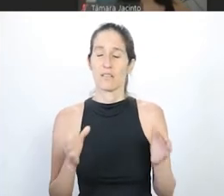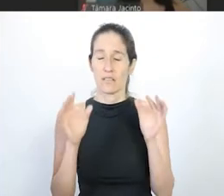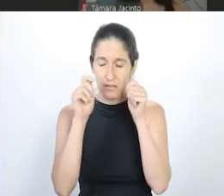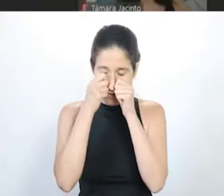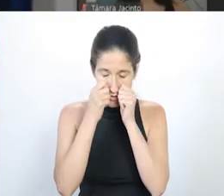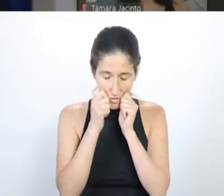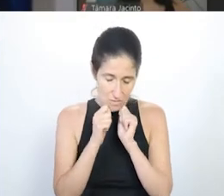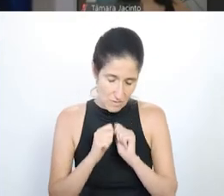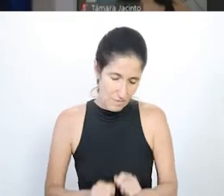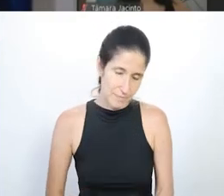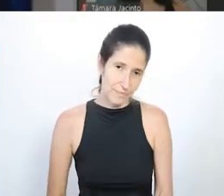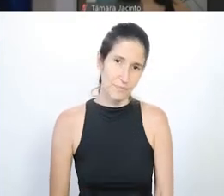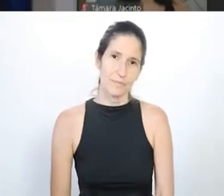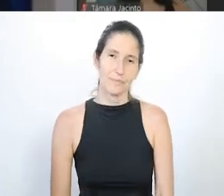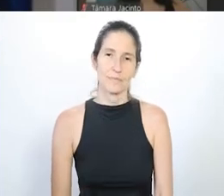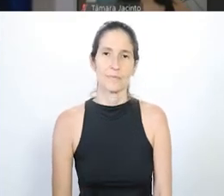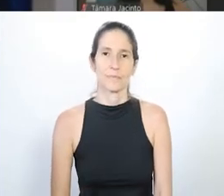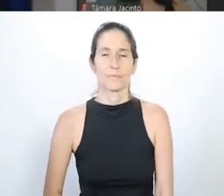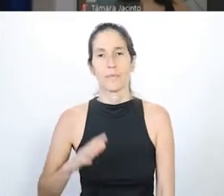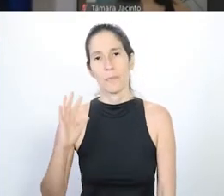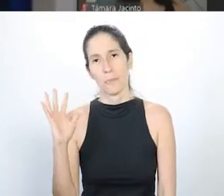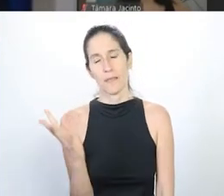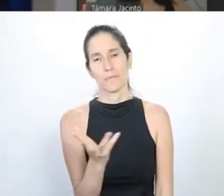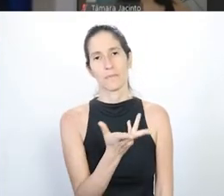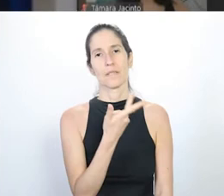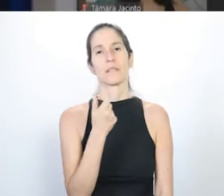chorar. Que maravilha!